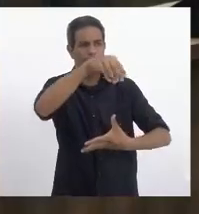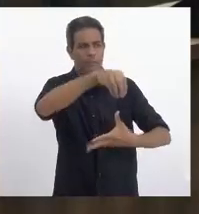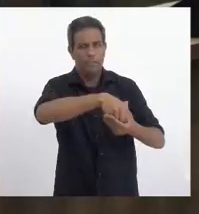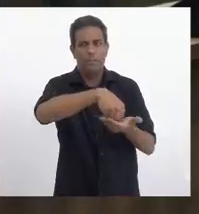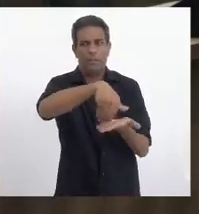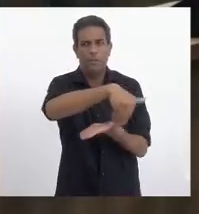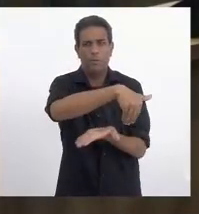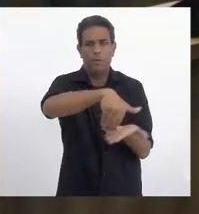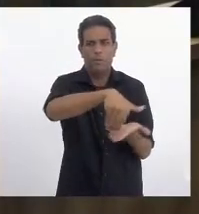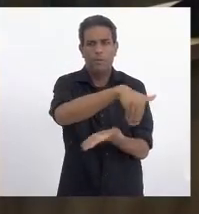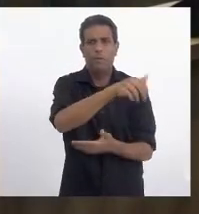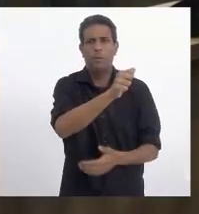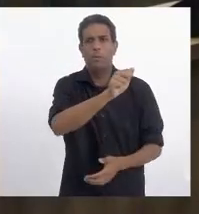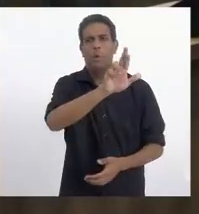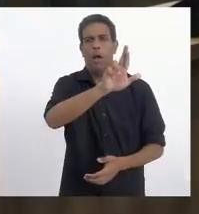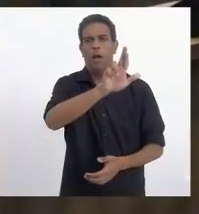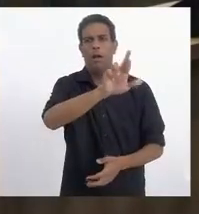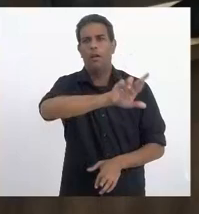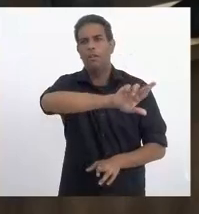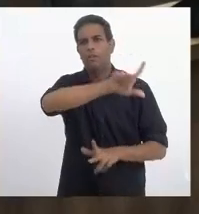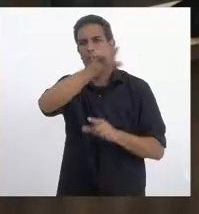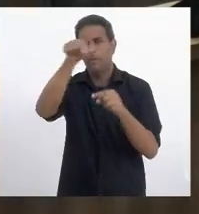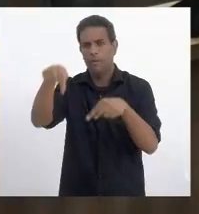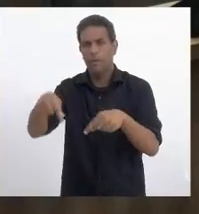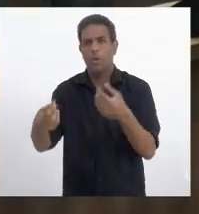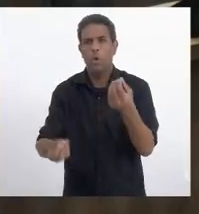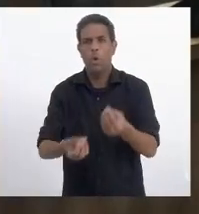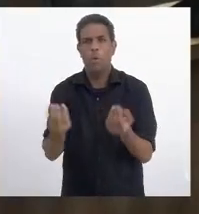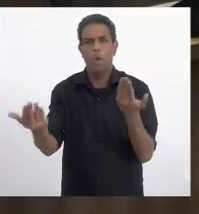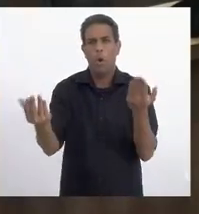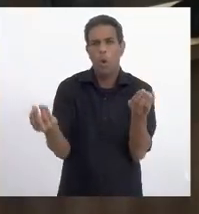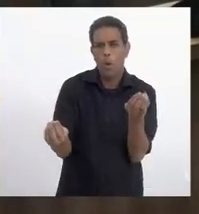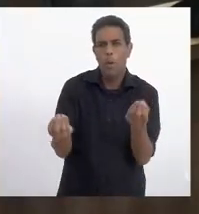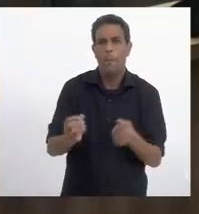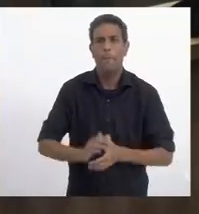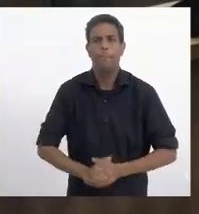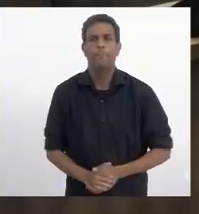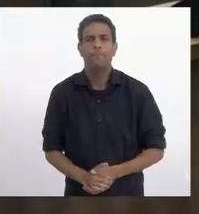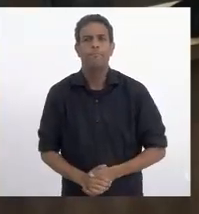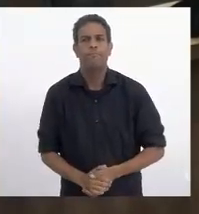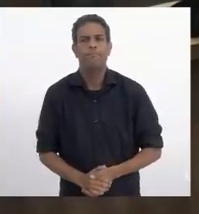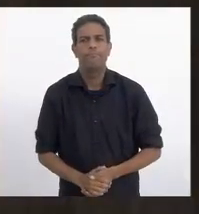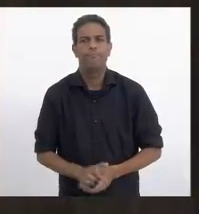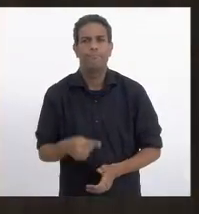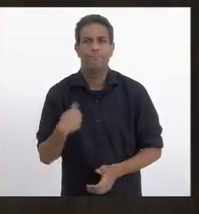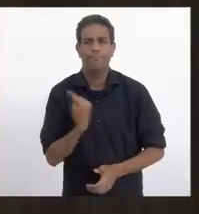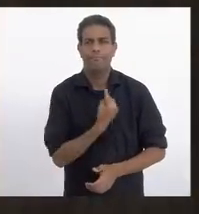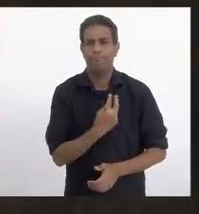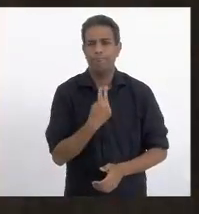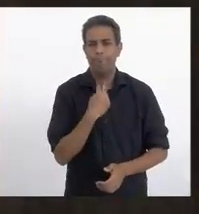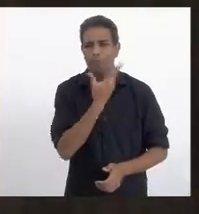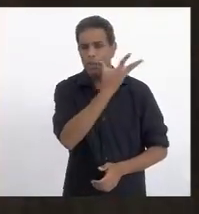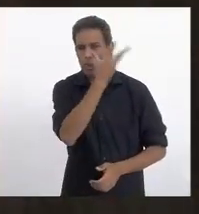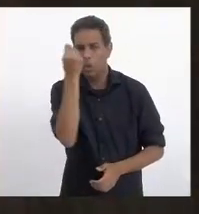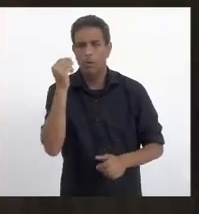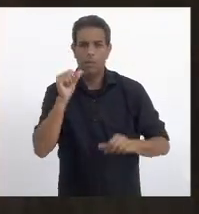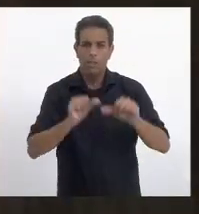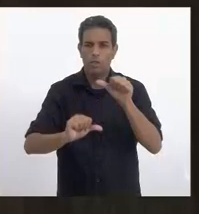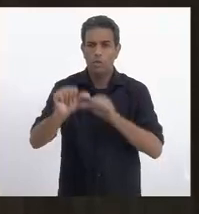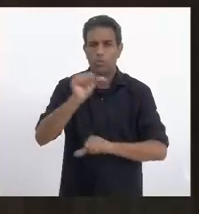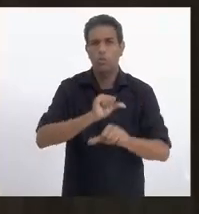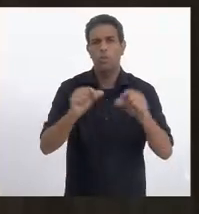tá dentro do gabinete com ar condicionado ligado não tem como comparar isso então se não pode comparar e veste a